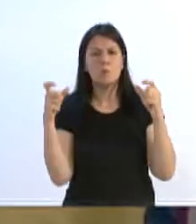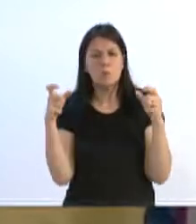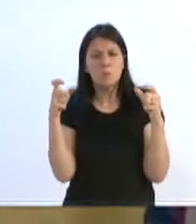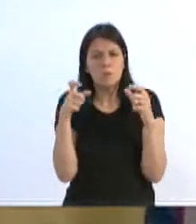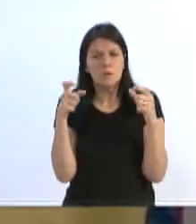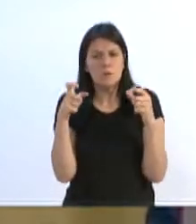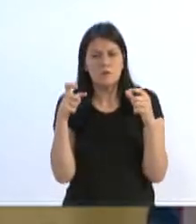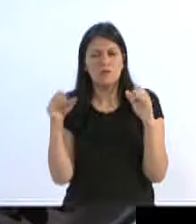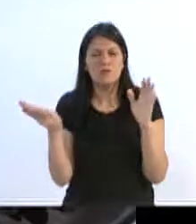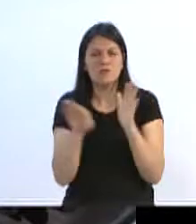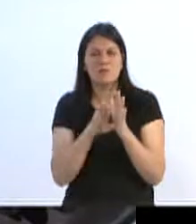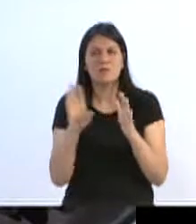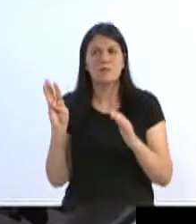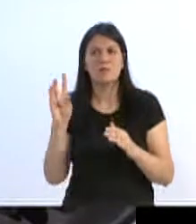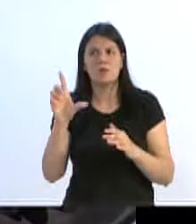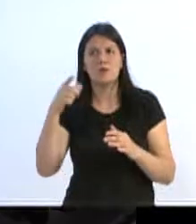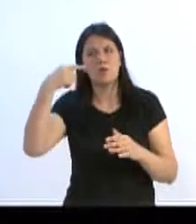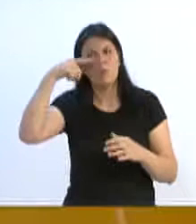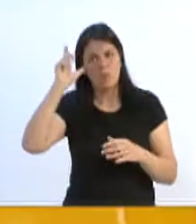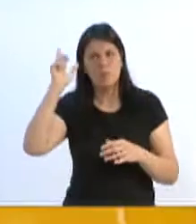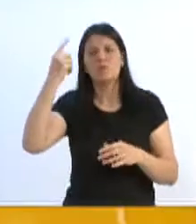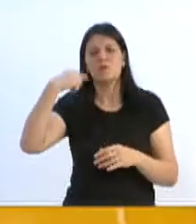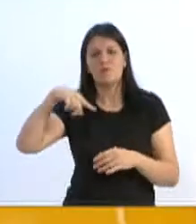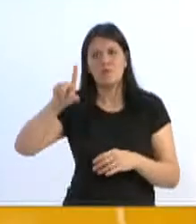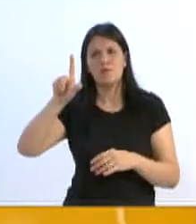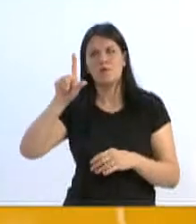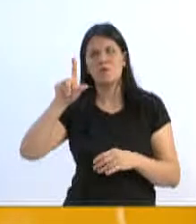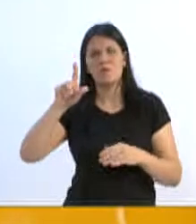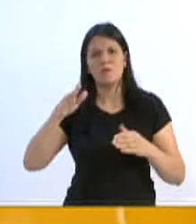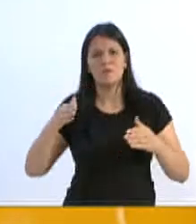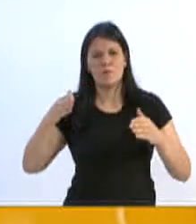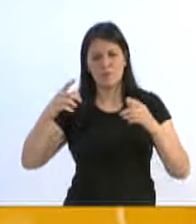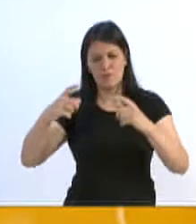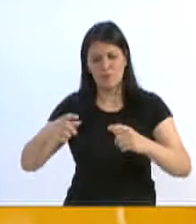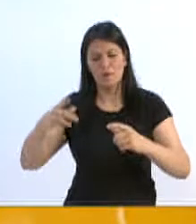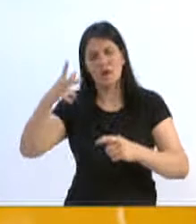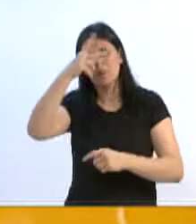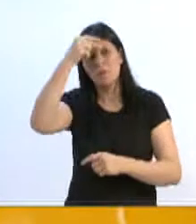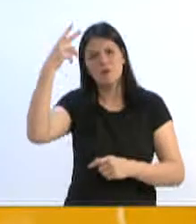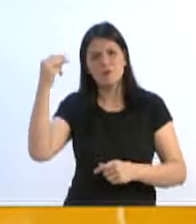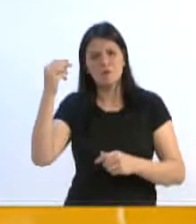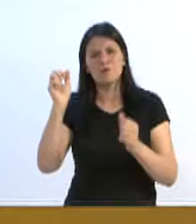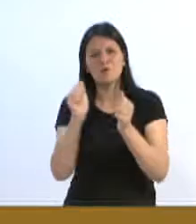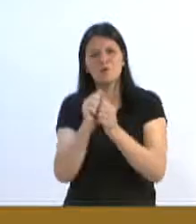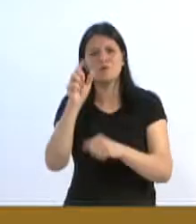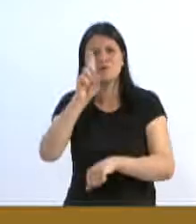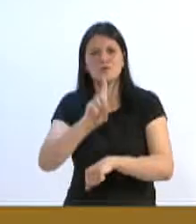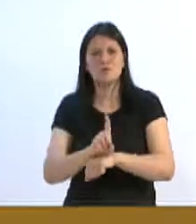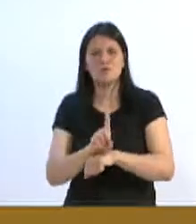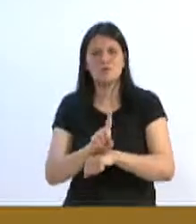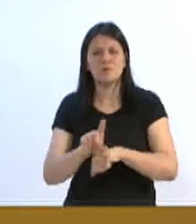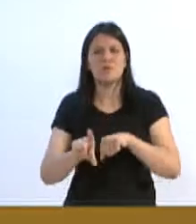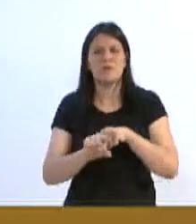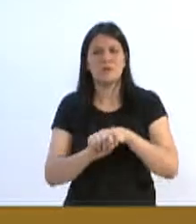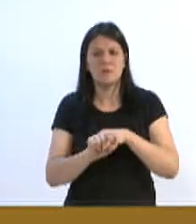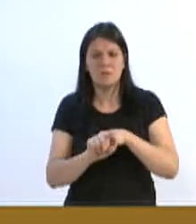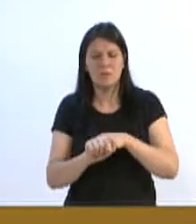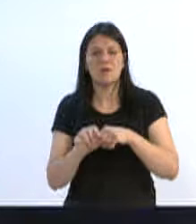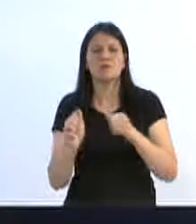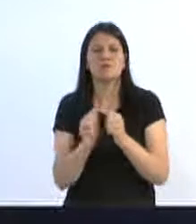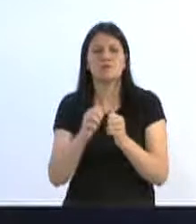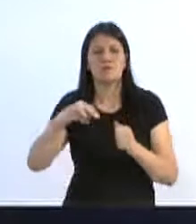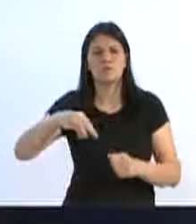blumenau essa semana onde estive lá na garagem da prefeitura e nova são paulo com o diretor administrativo da semed senhor mauro senhor haroldo representando